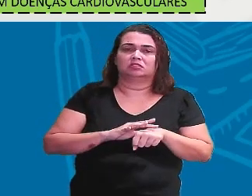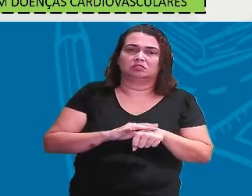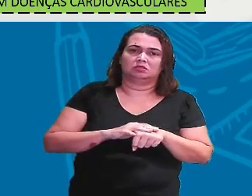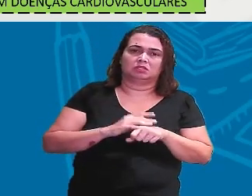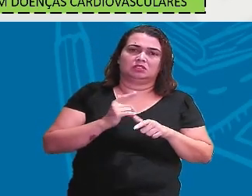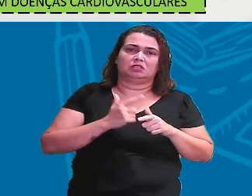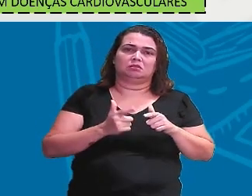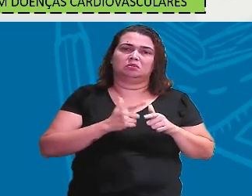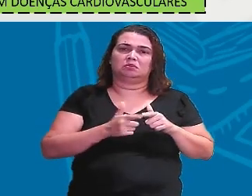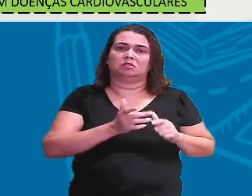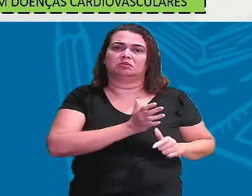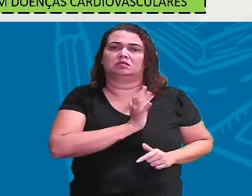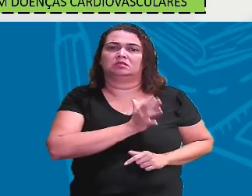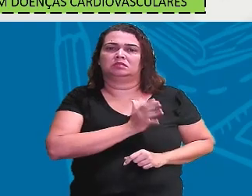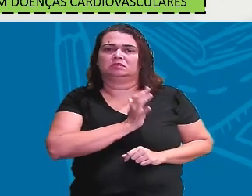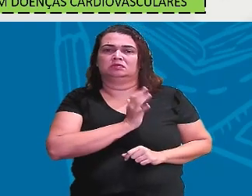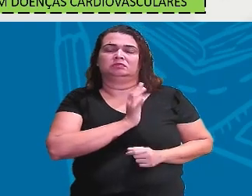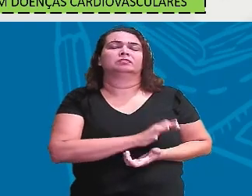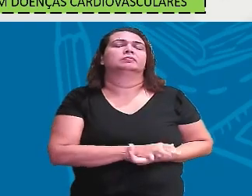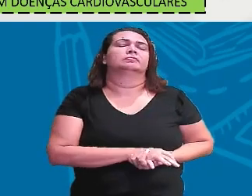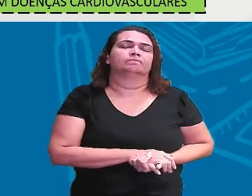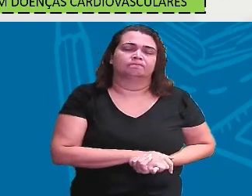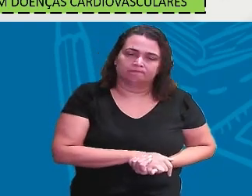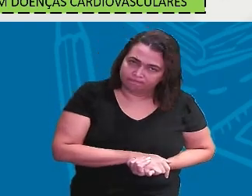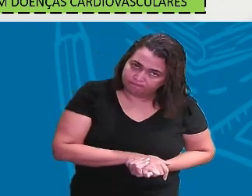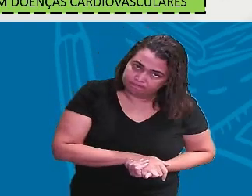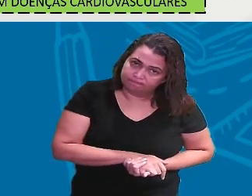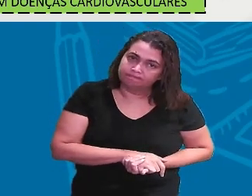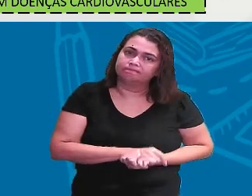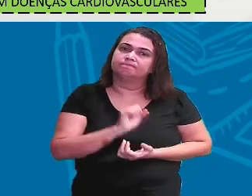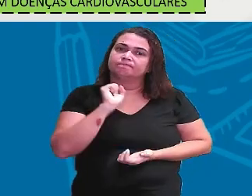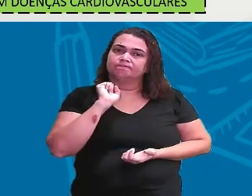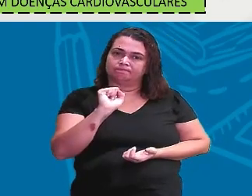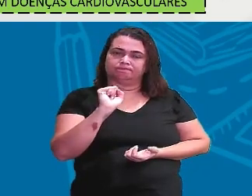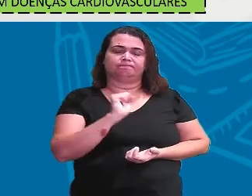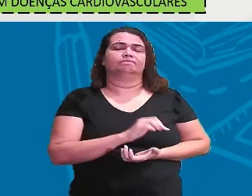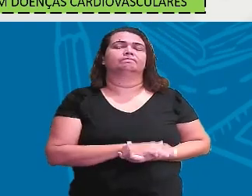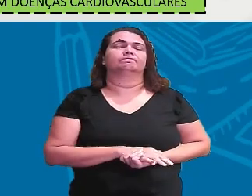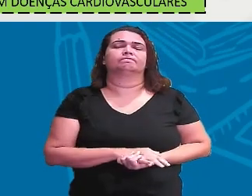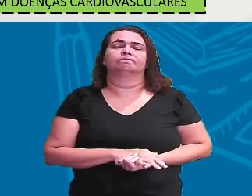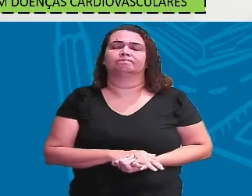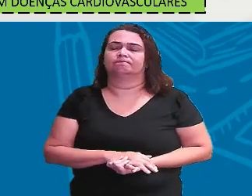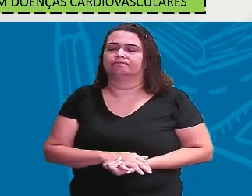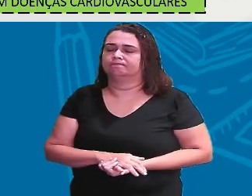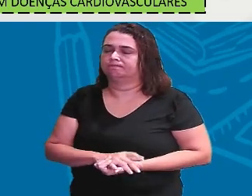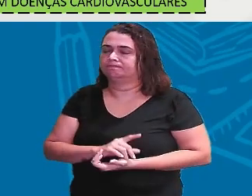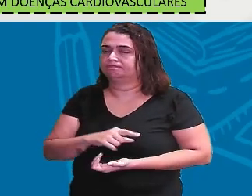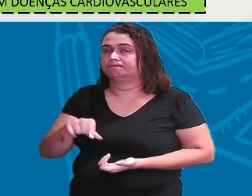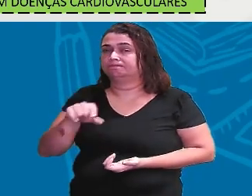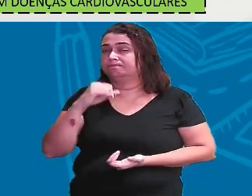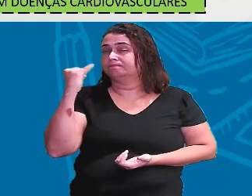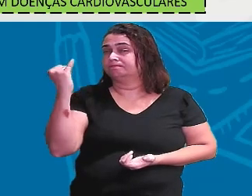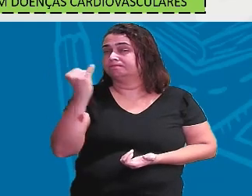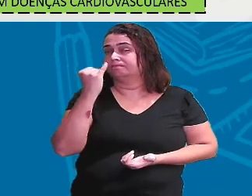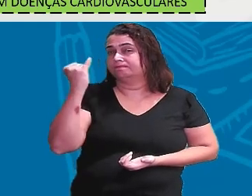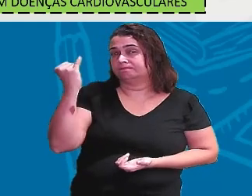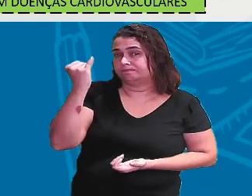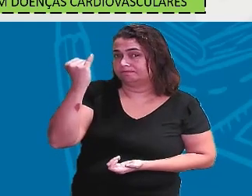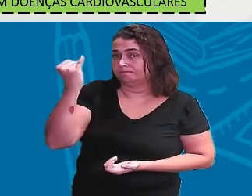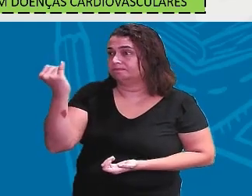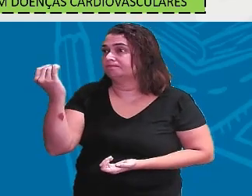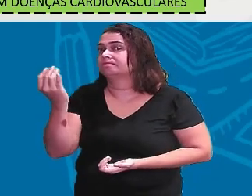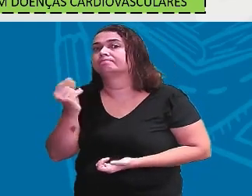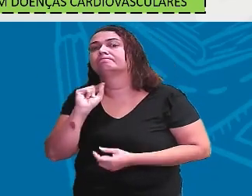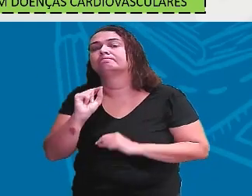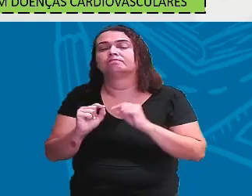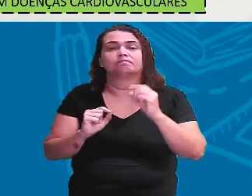cardiovasculares, né, que são doenças que estão associadas com o nosso coração, tá certo? Daí a importância de a gente associar uma